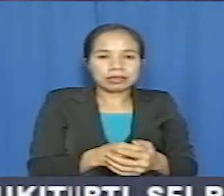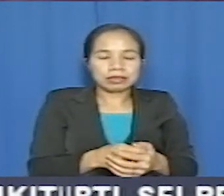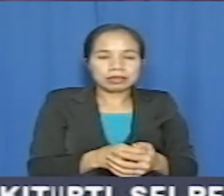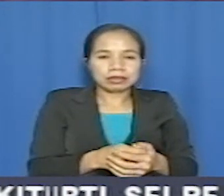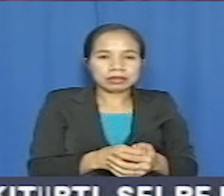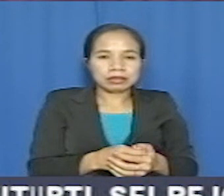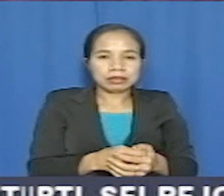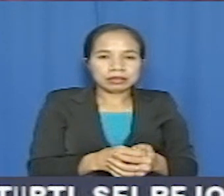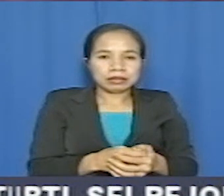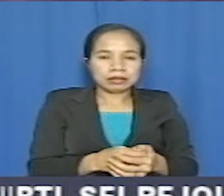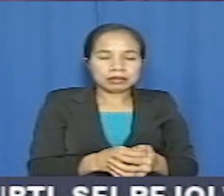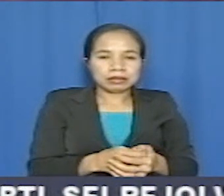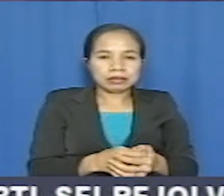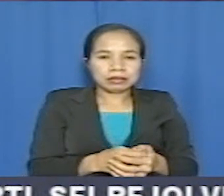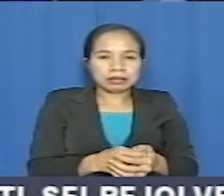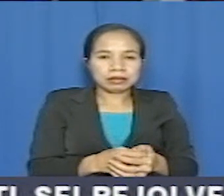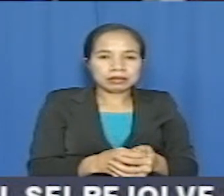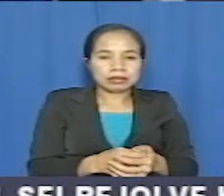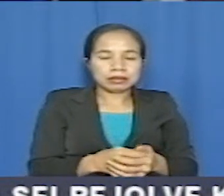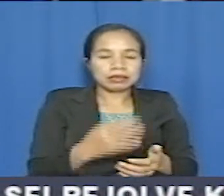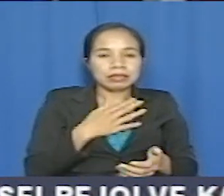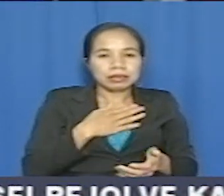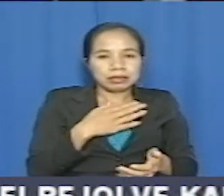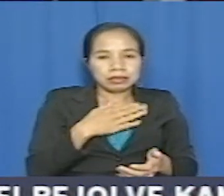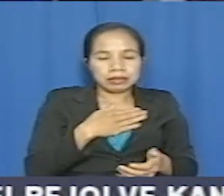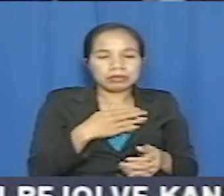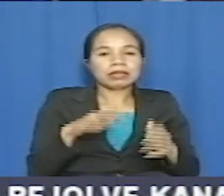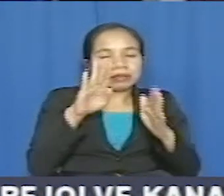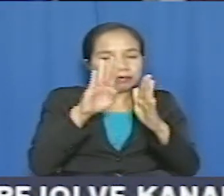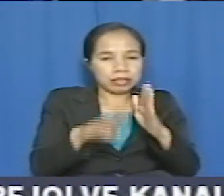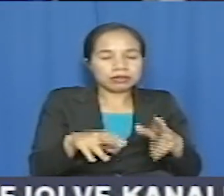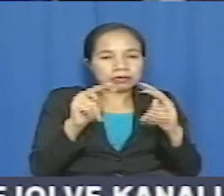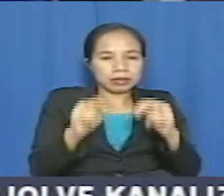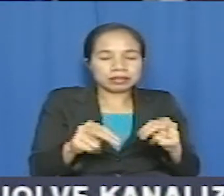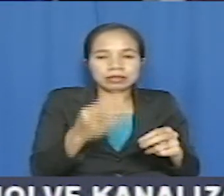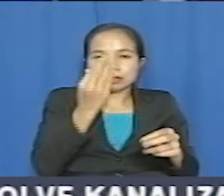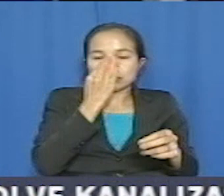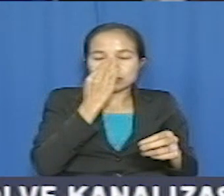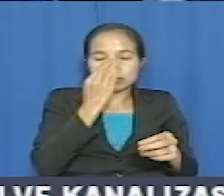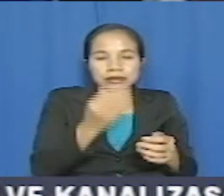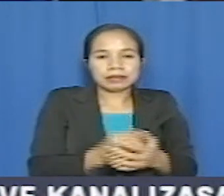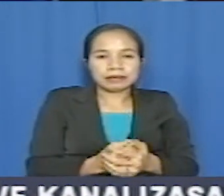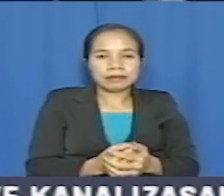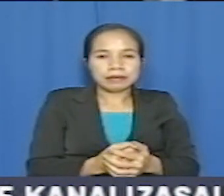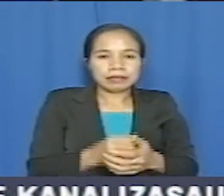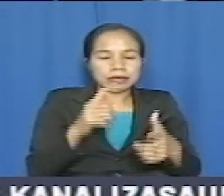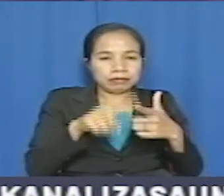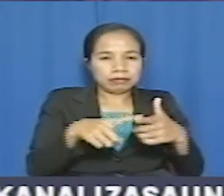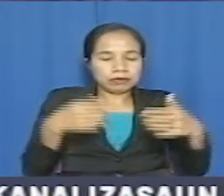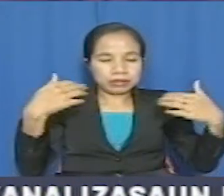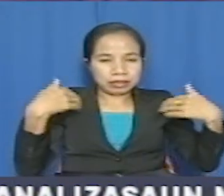SPO2 nem menos e precisa oxigênio. Então ita monta que tem na base. Sim, sinal. E depois e a